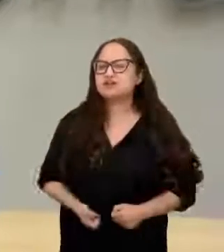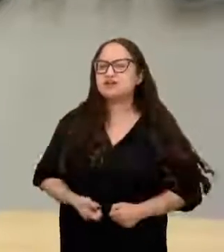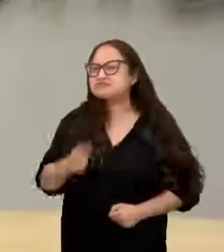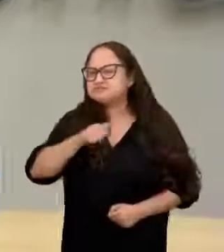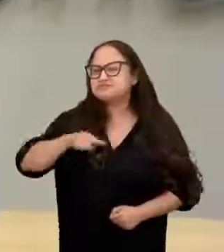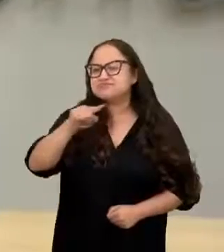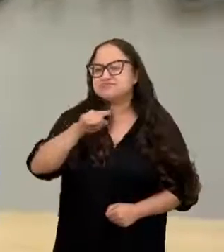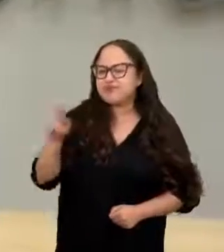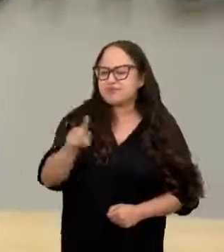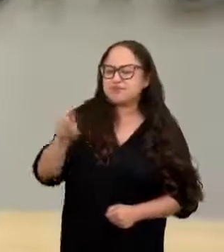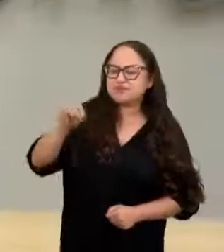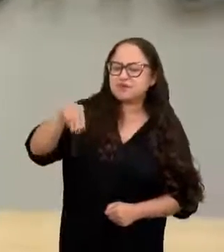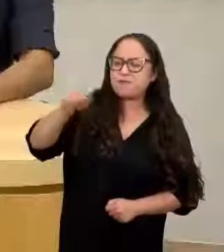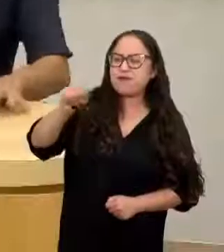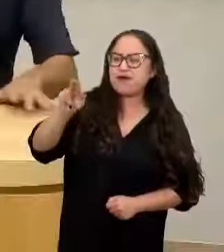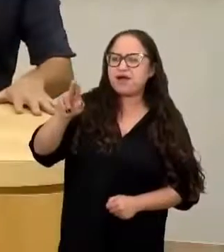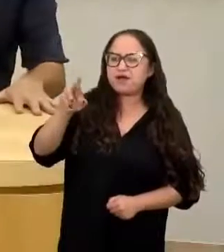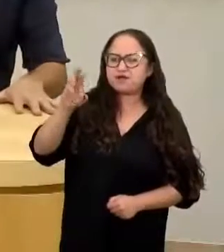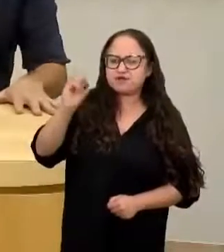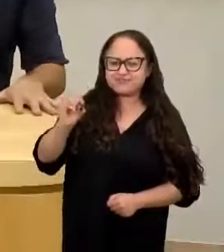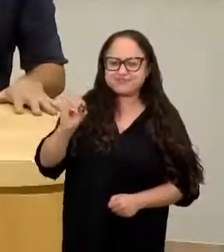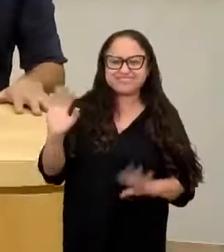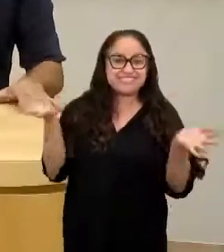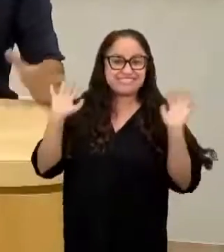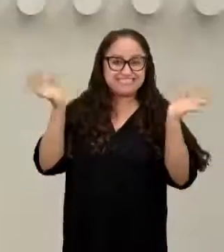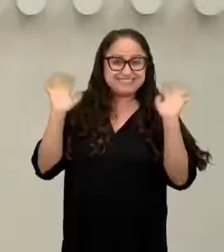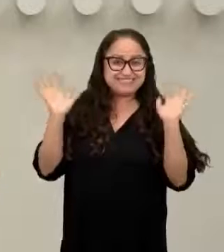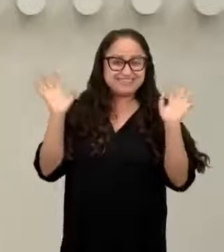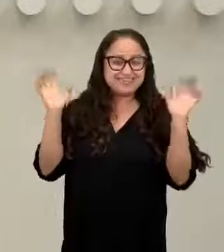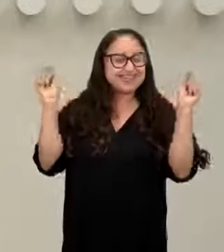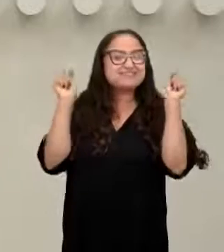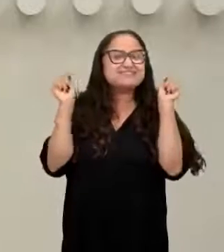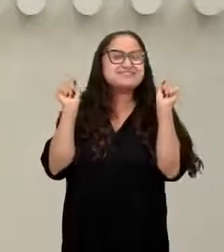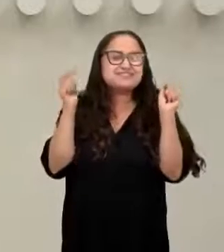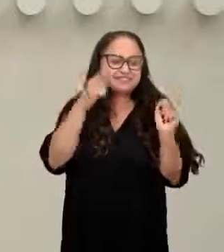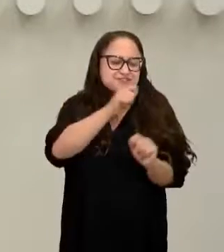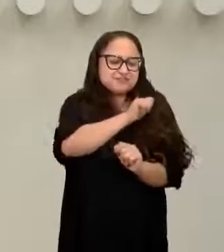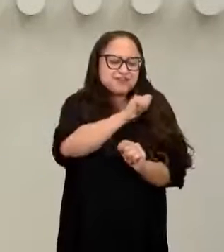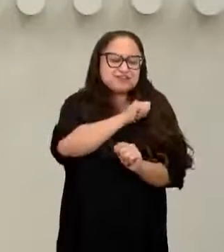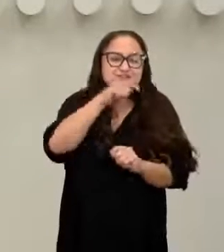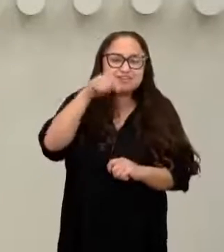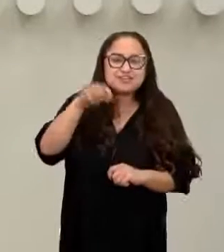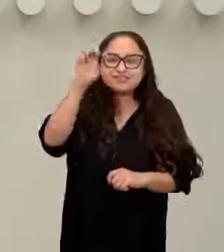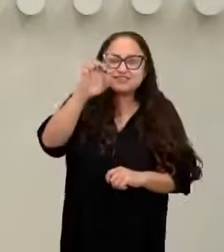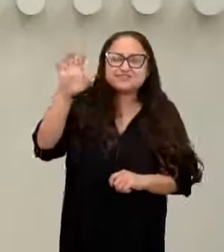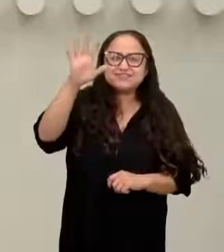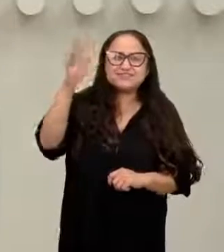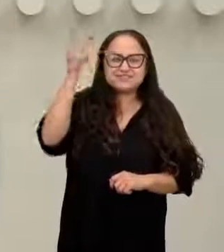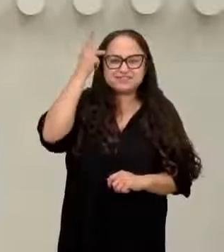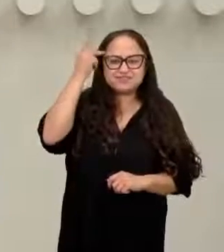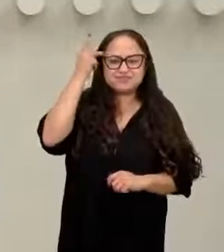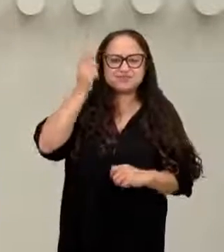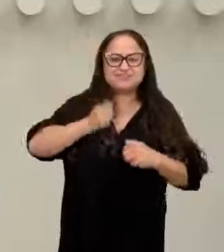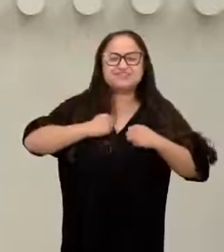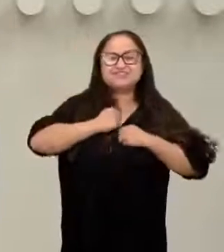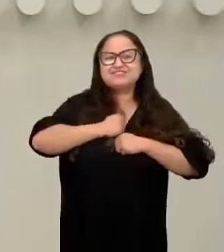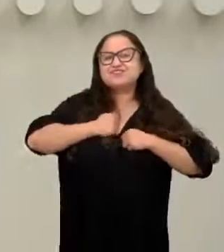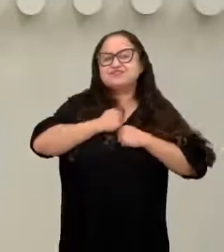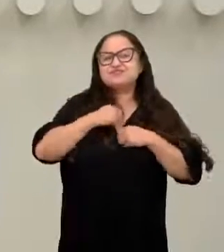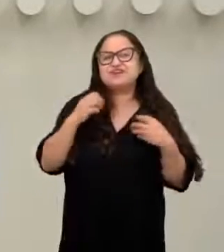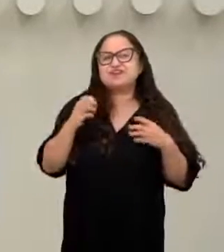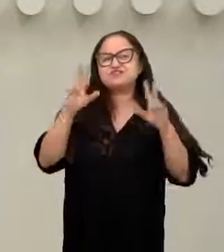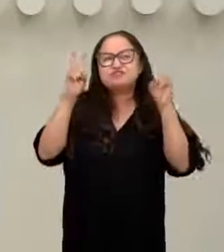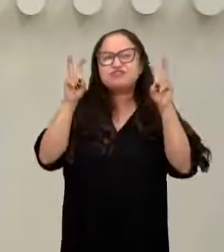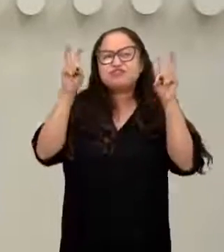ele, professor Mauro Marcel. Olá, queridíssimos estudantes do estado de São Paulo. Que saudade de falar de assunto novo,